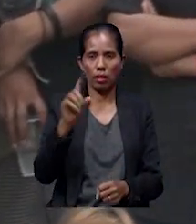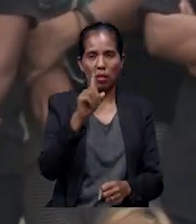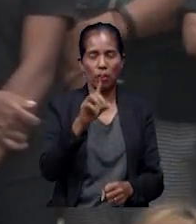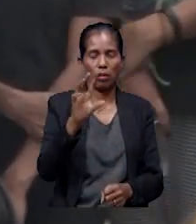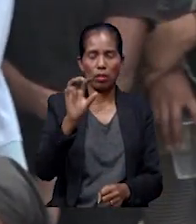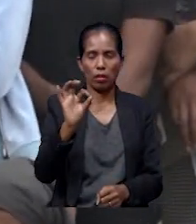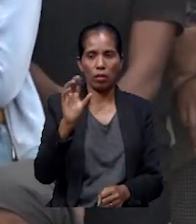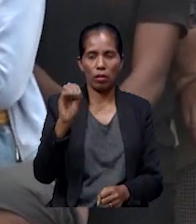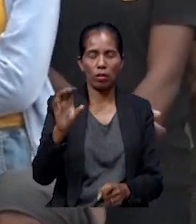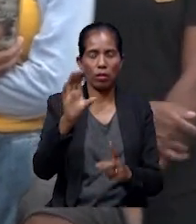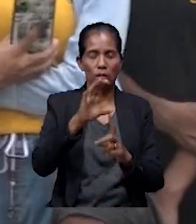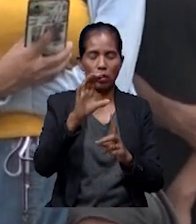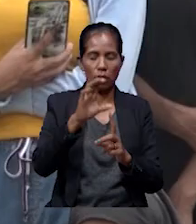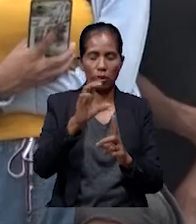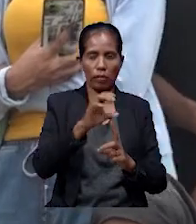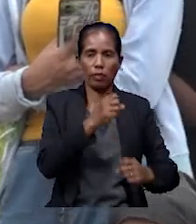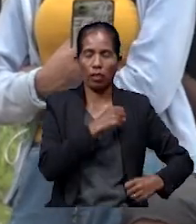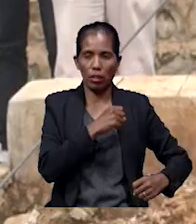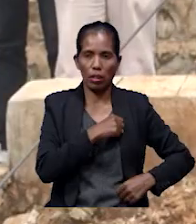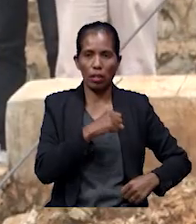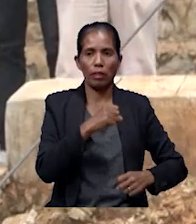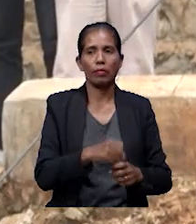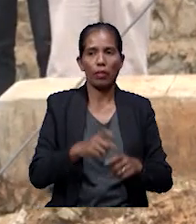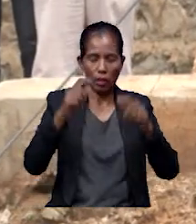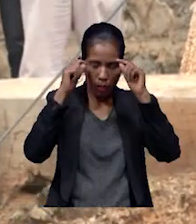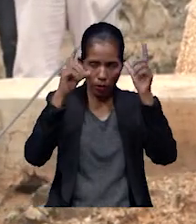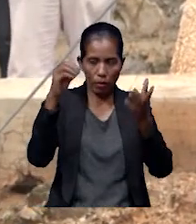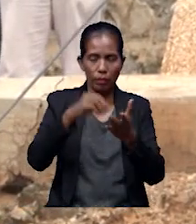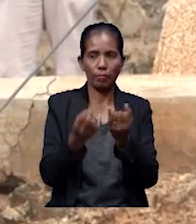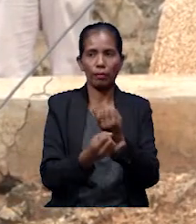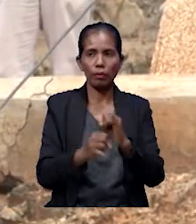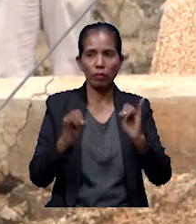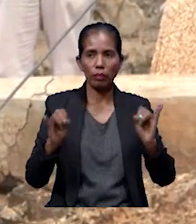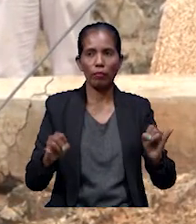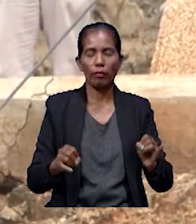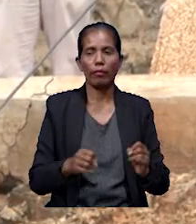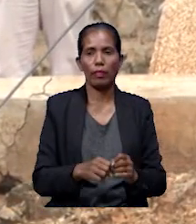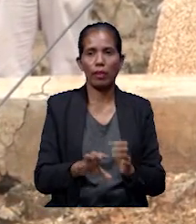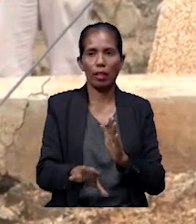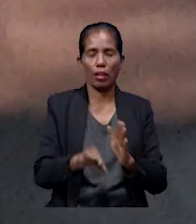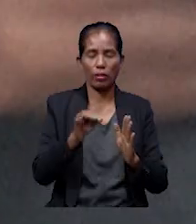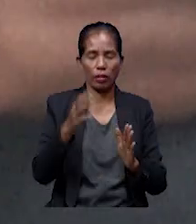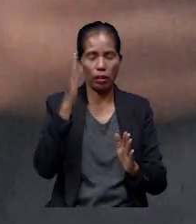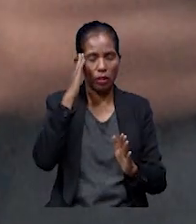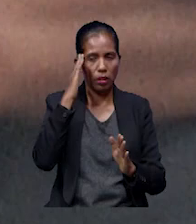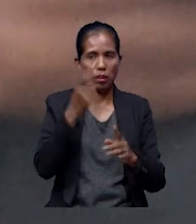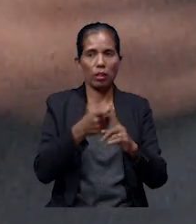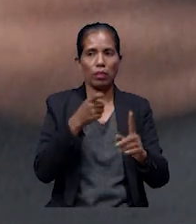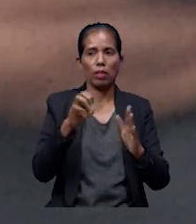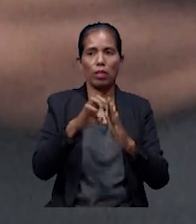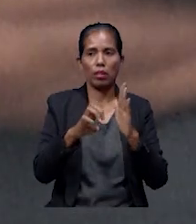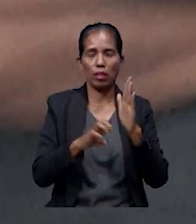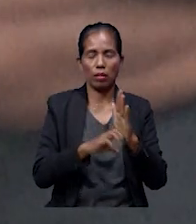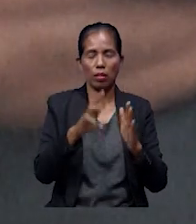comando Falentil Região 2. A Fuente Timor-Leste restaura a independência, saudoso retan reconhecimento, Rússia Estado